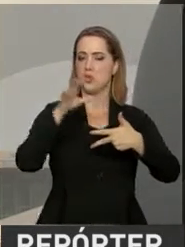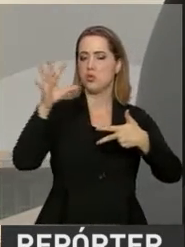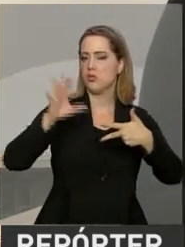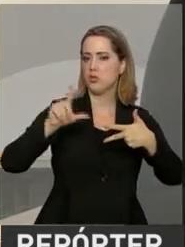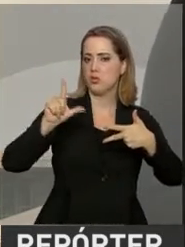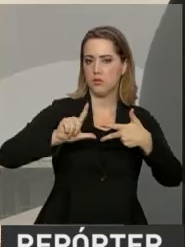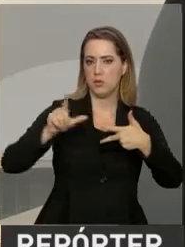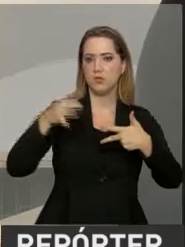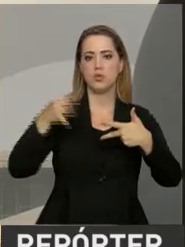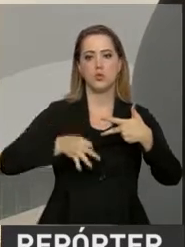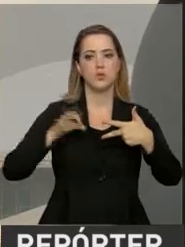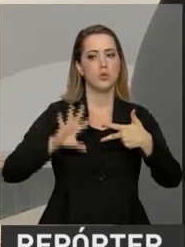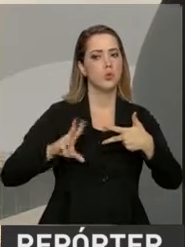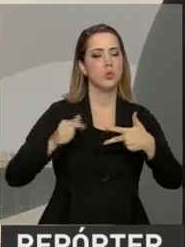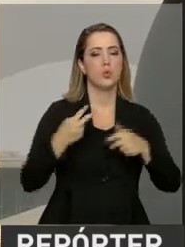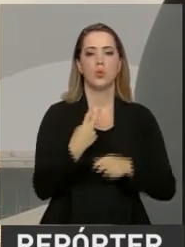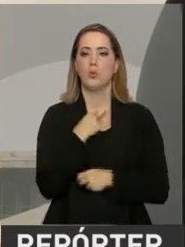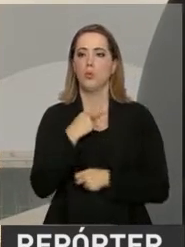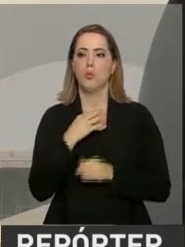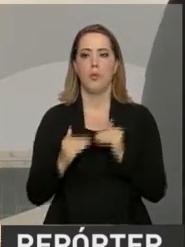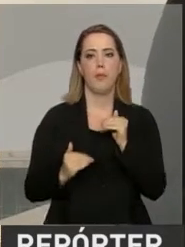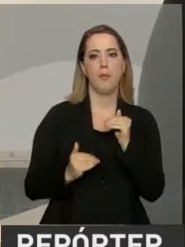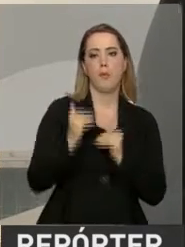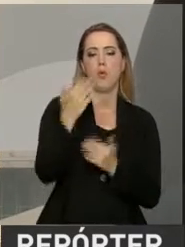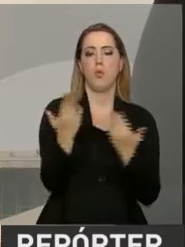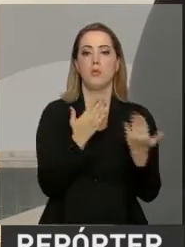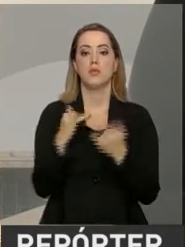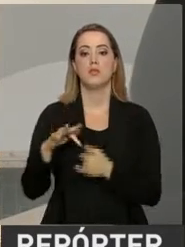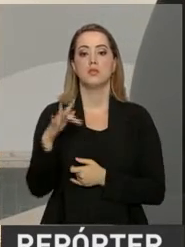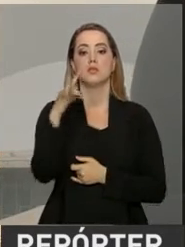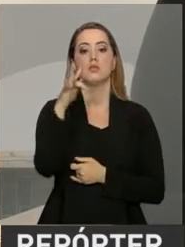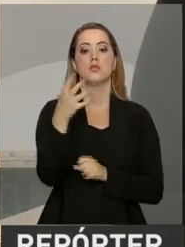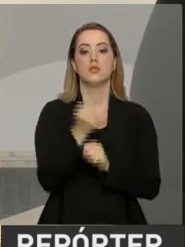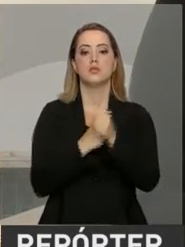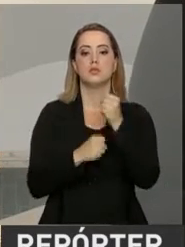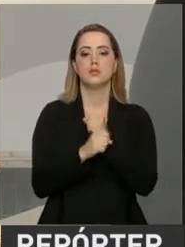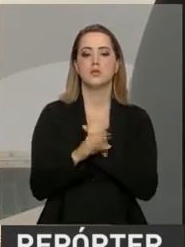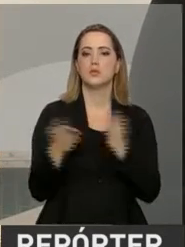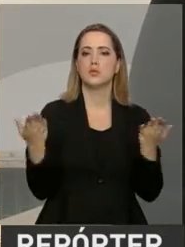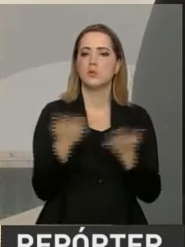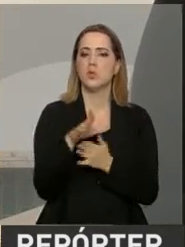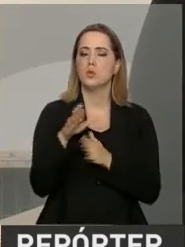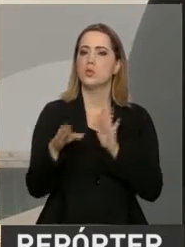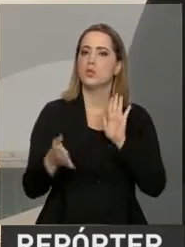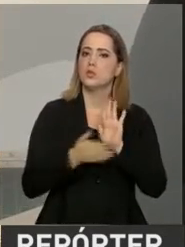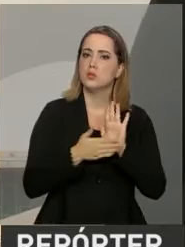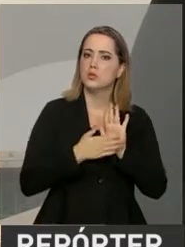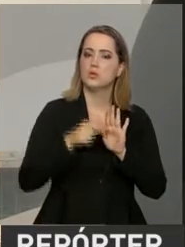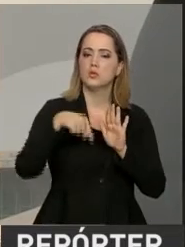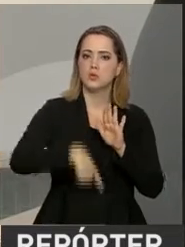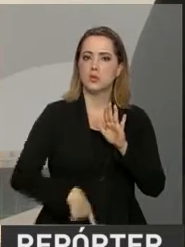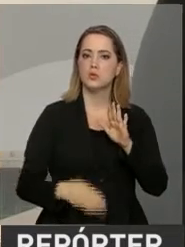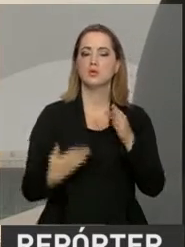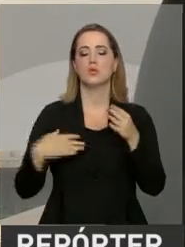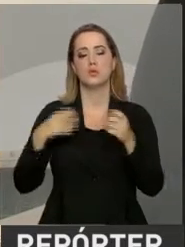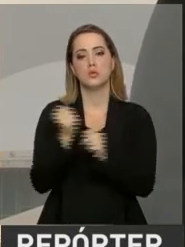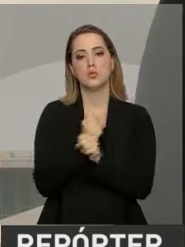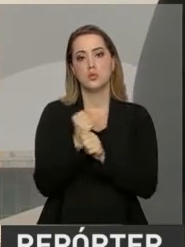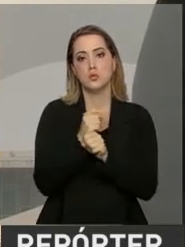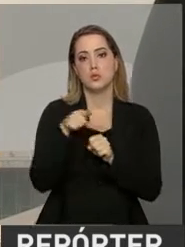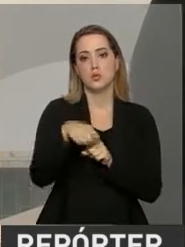não pode ser maior que a inflação do ano anterior se o projeto for aprovado ainda este ano já começa a valer em